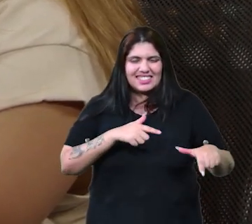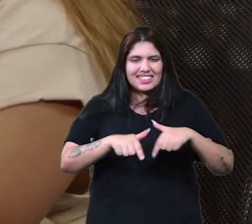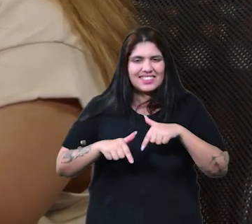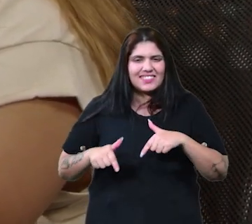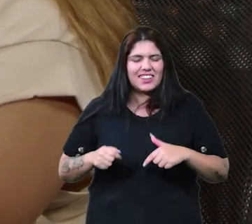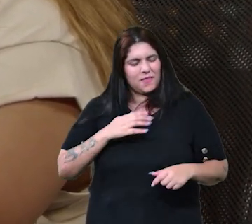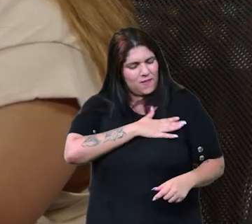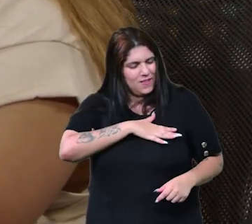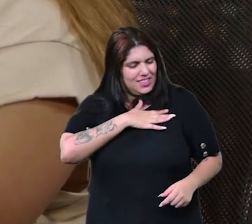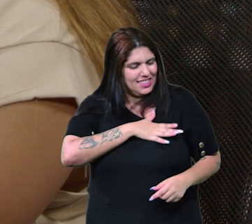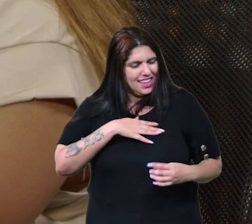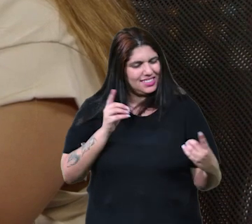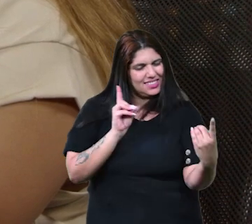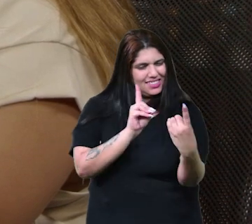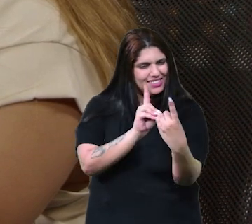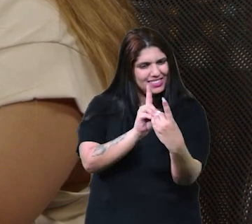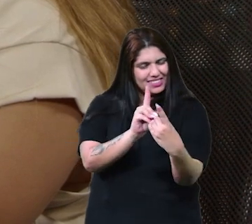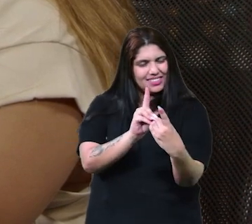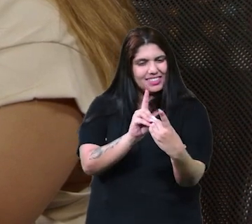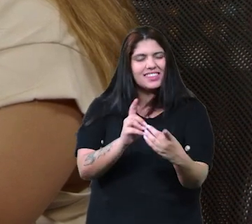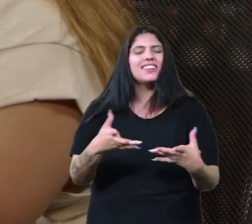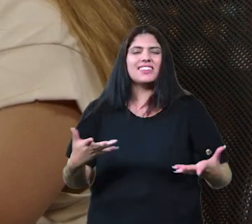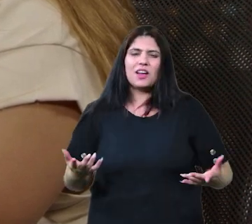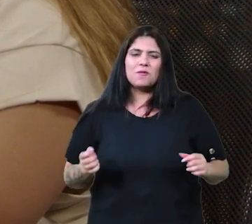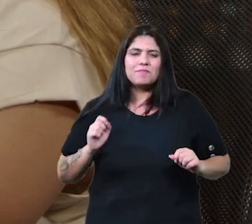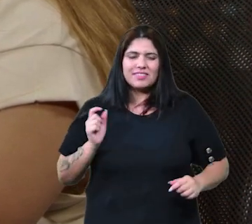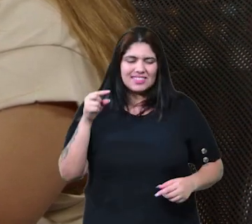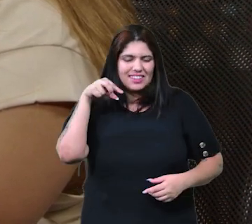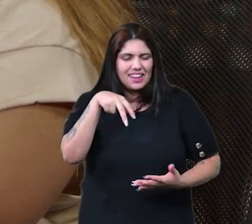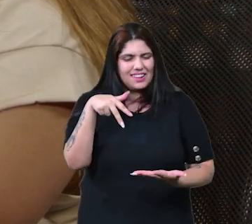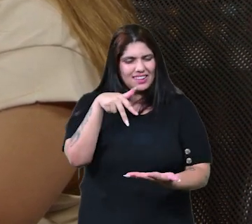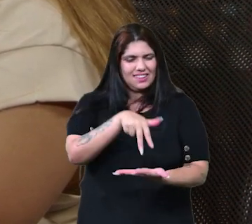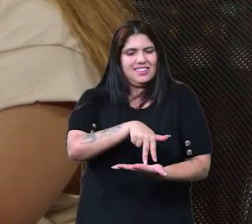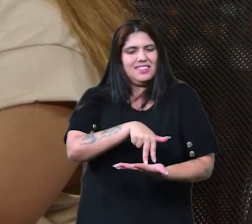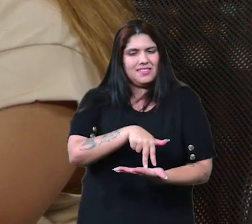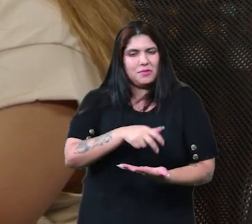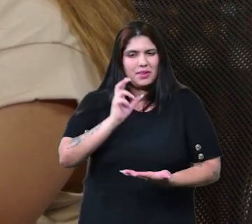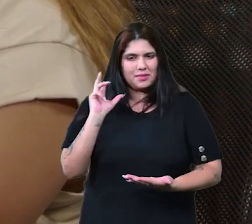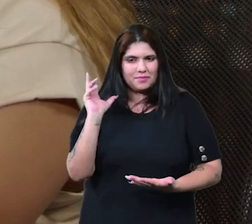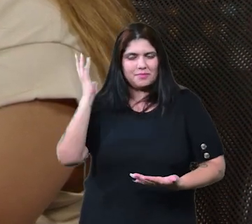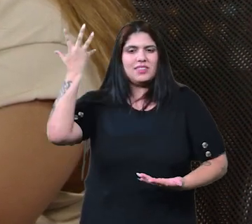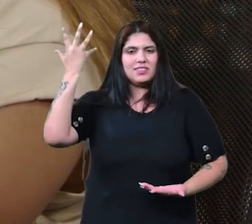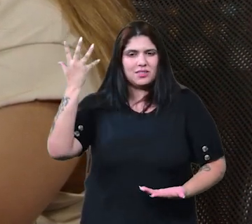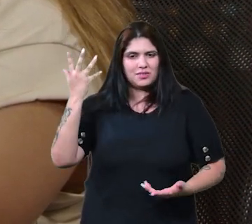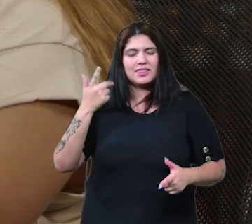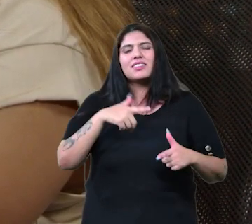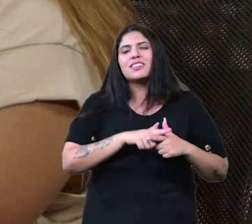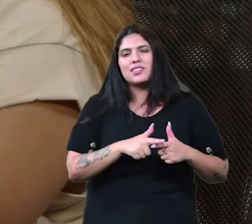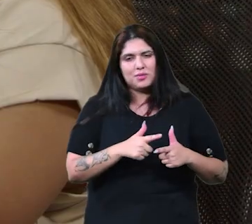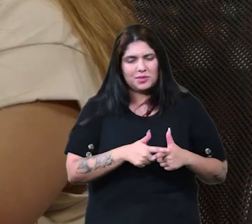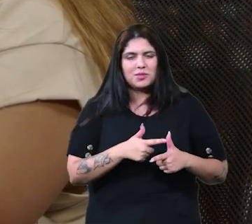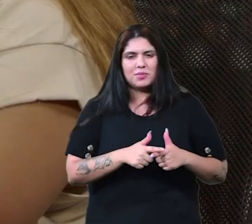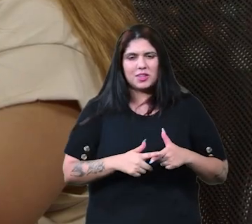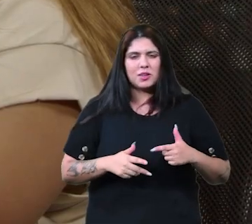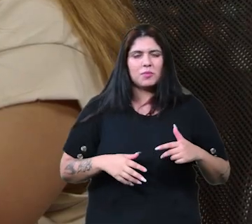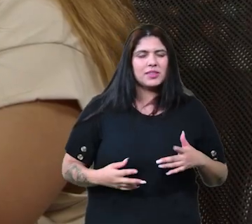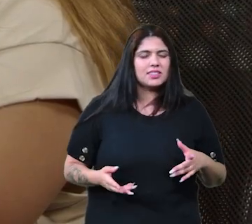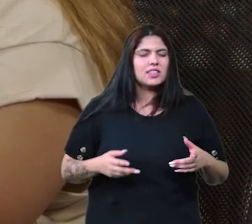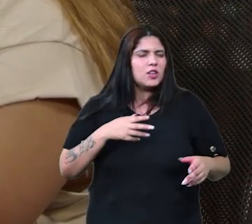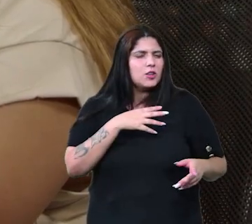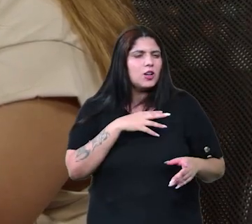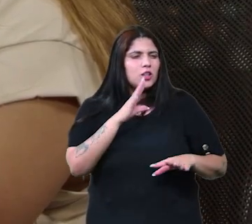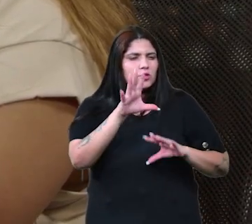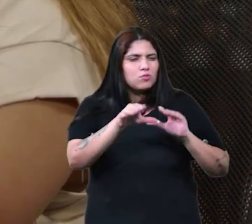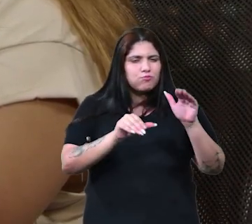ali predisposto realmente a solucionar os problemas daquelas pessoas que vão buscar o nosso serviço. A